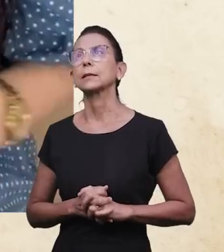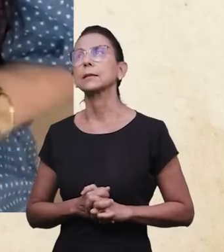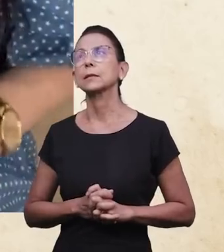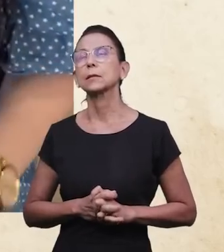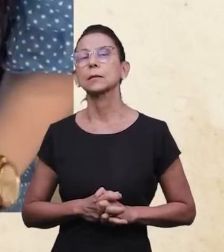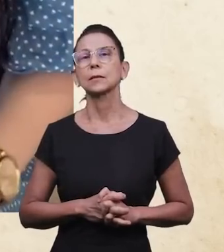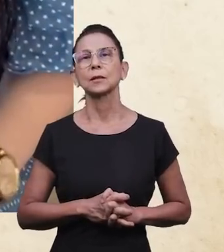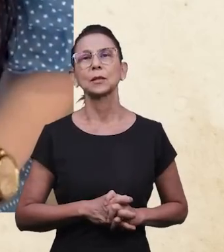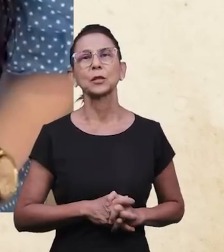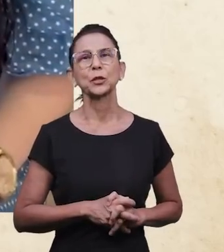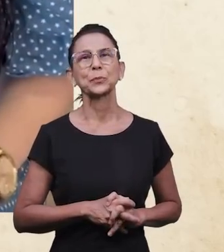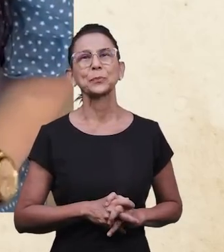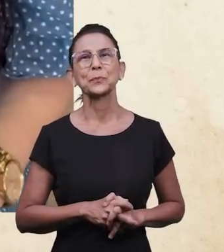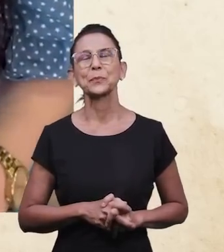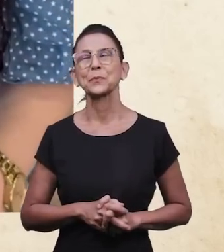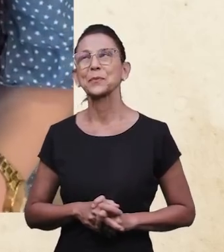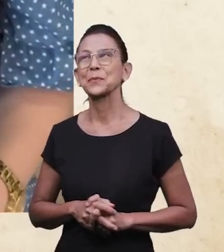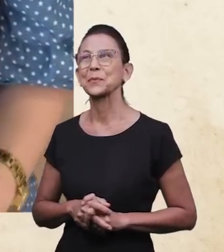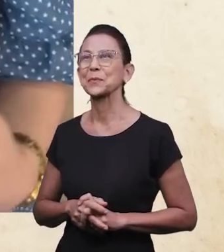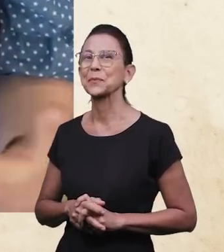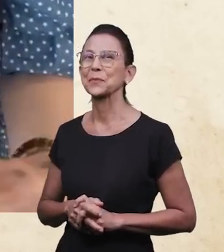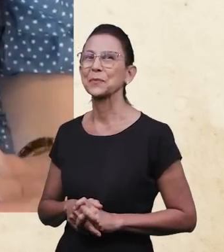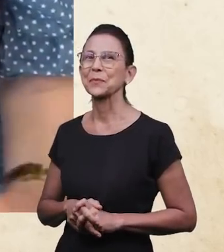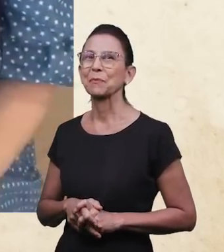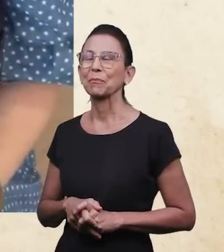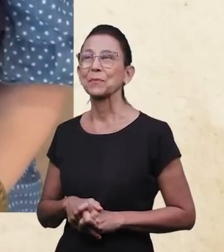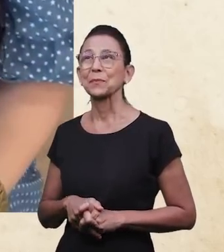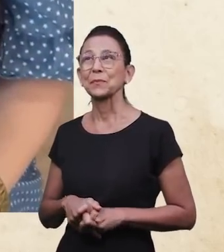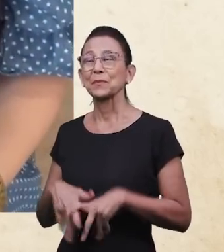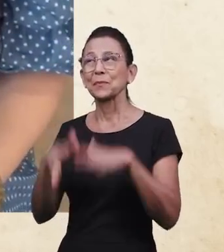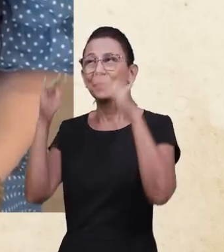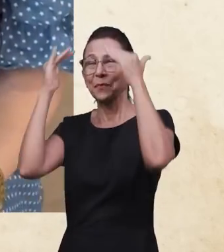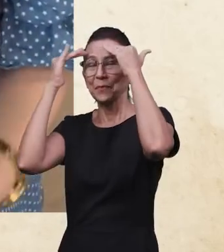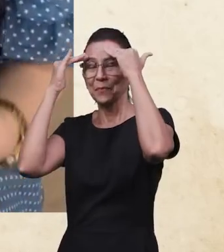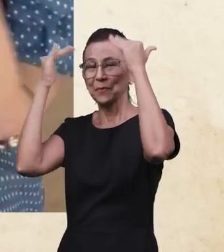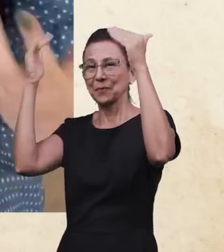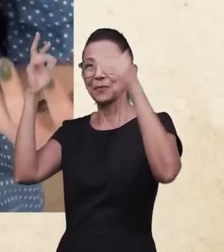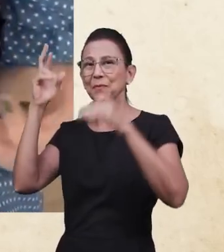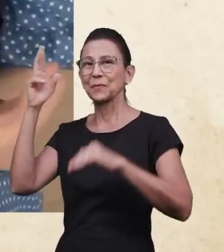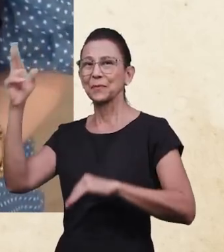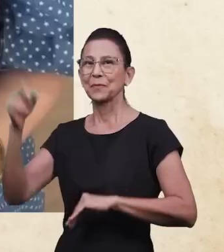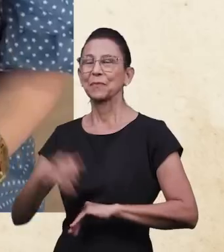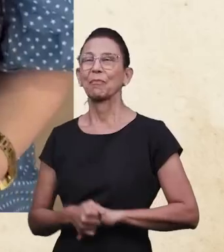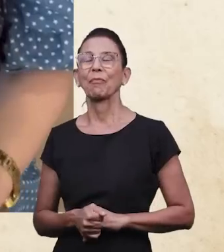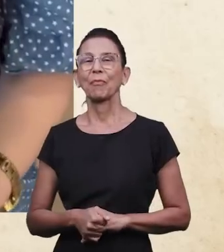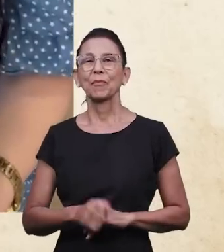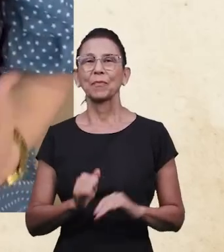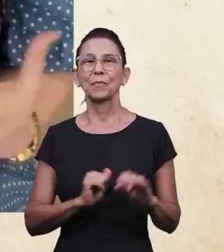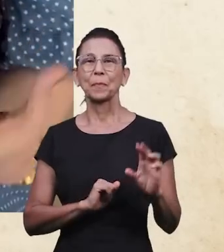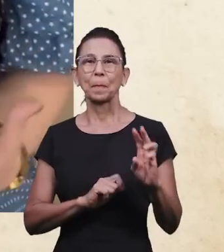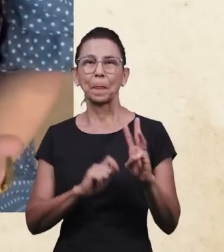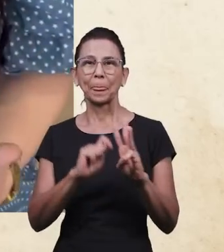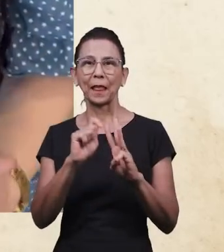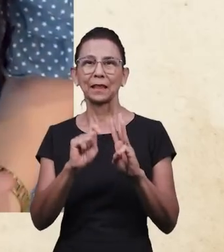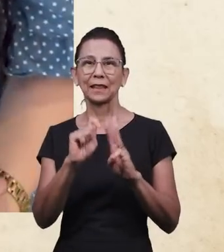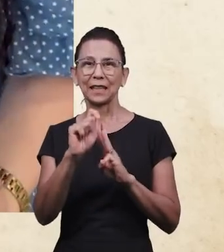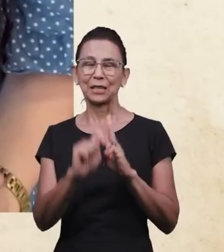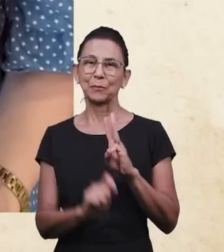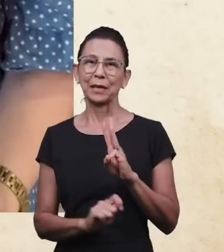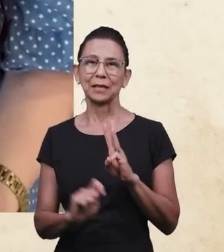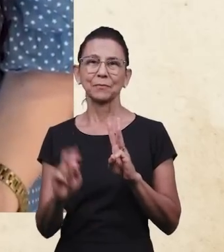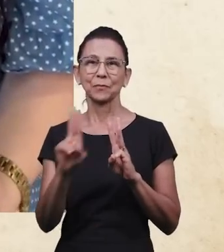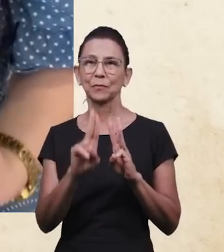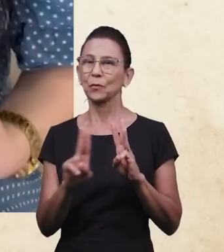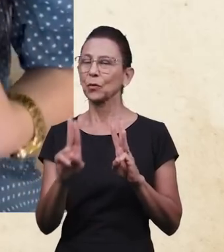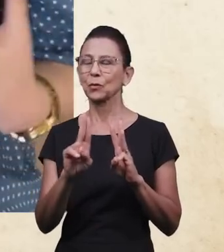atendendo a orientação do Senhor para a minha vida, eu me propus a obedecê-lo e não vou utilizar as redes sociais até dezembro,